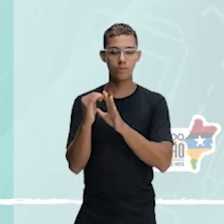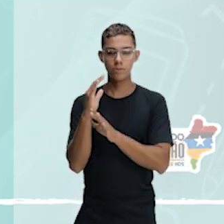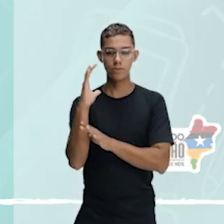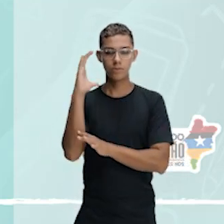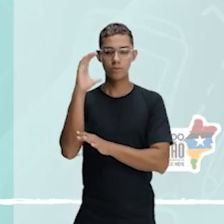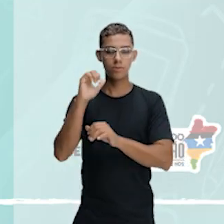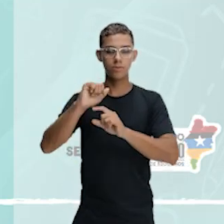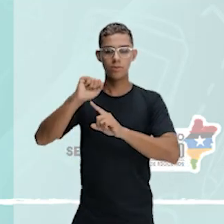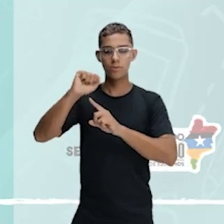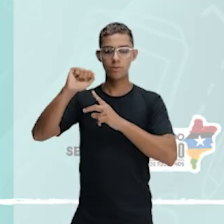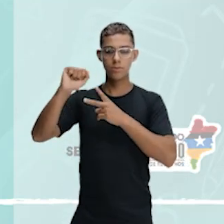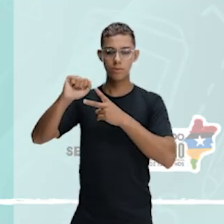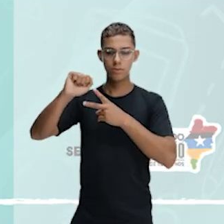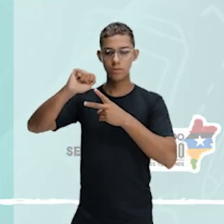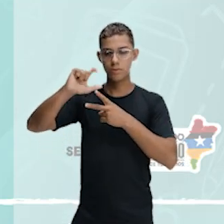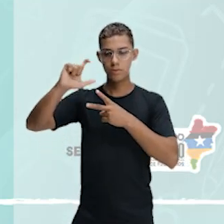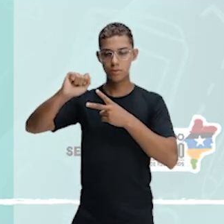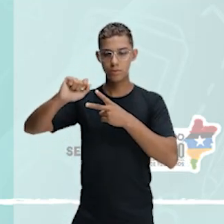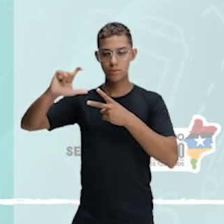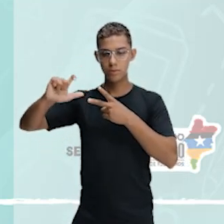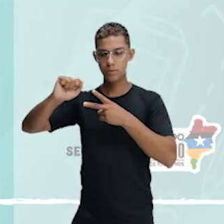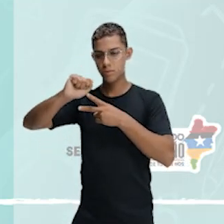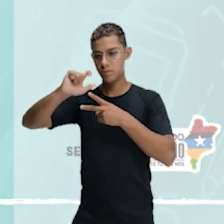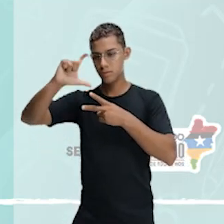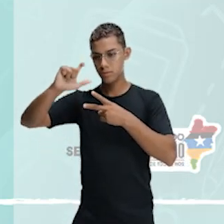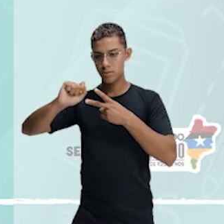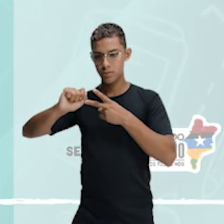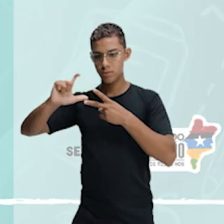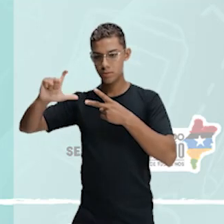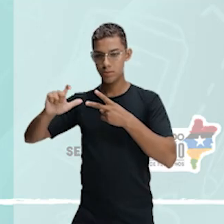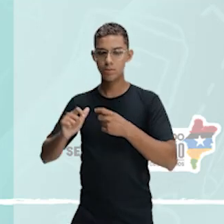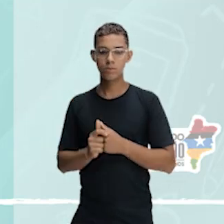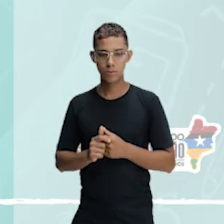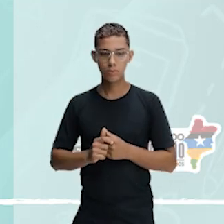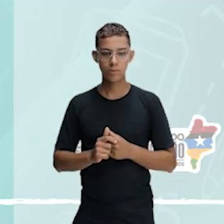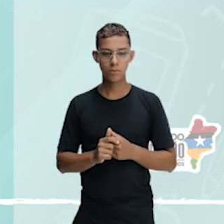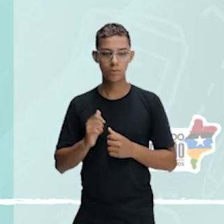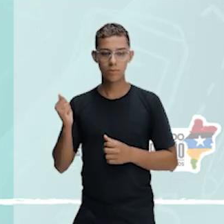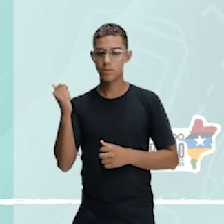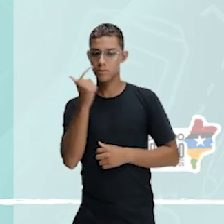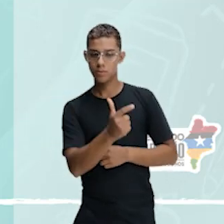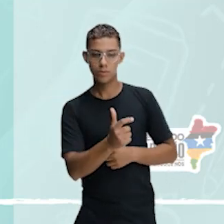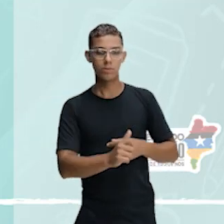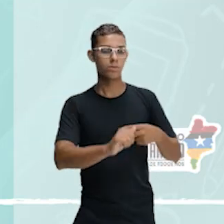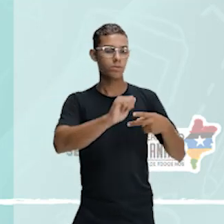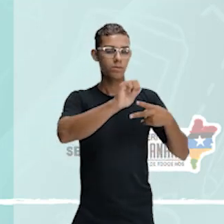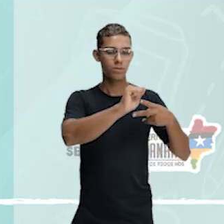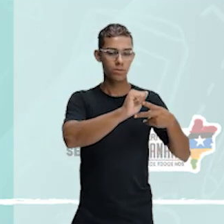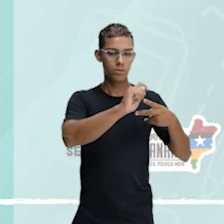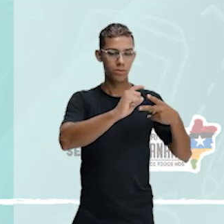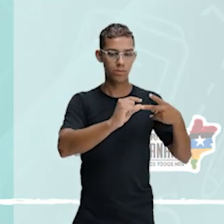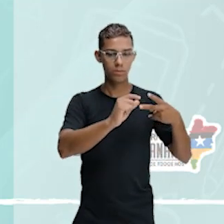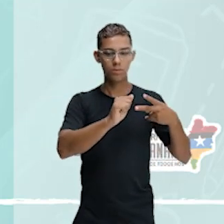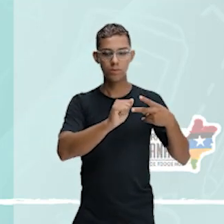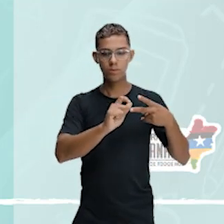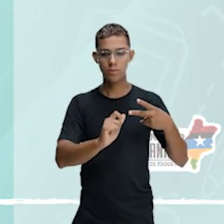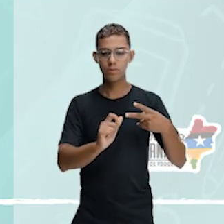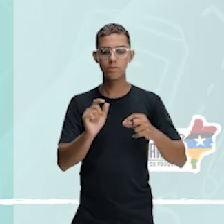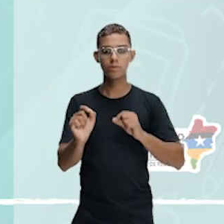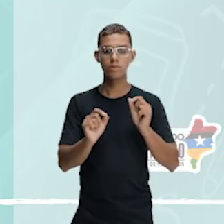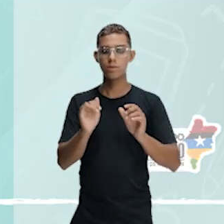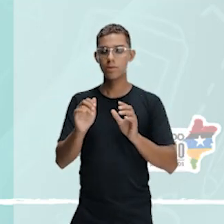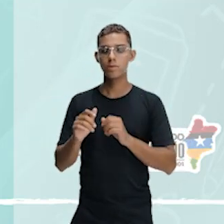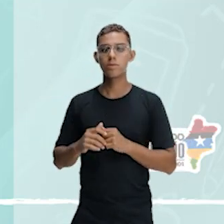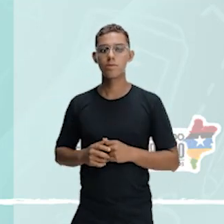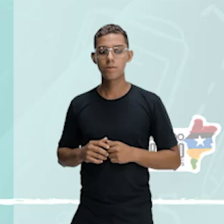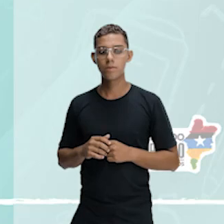sobre o caráter planta baixa, sendo os genes alelos localizados em autossomos. O que é autossomo? São